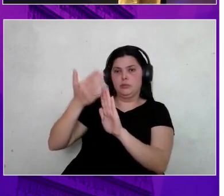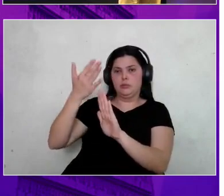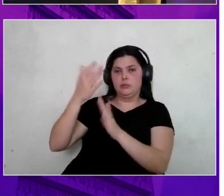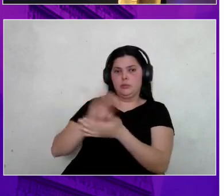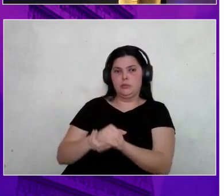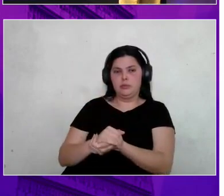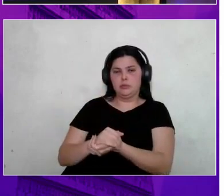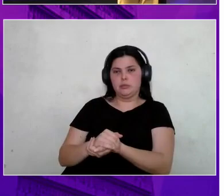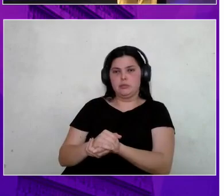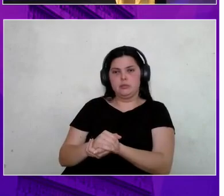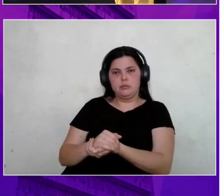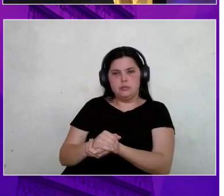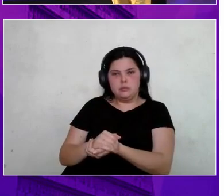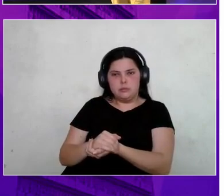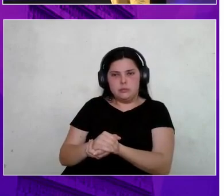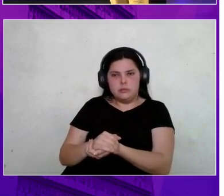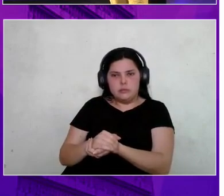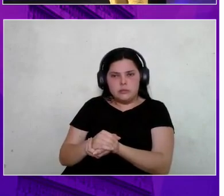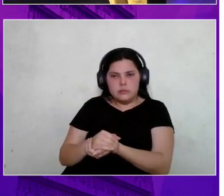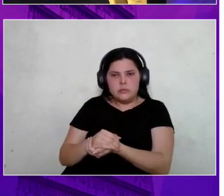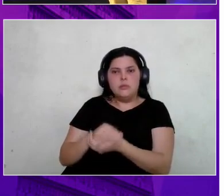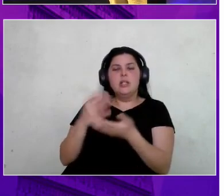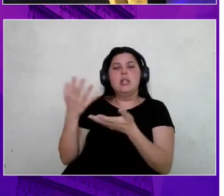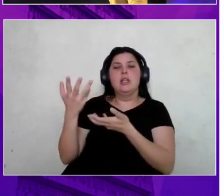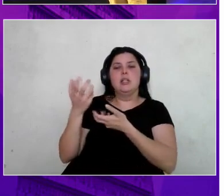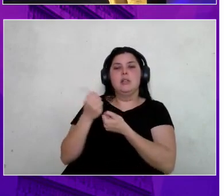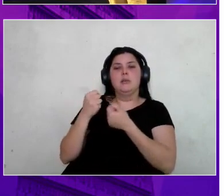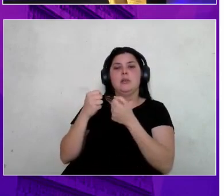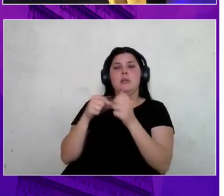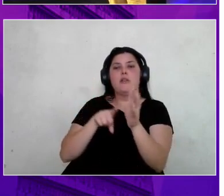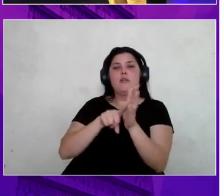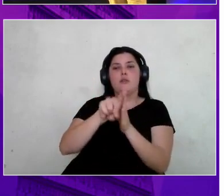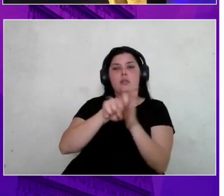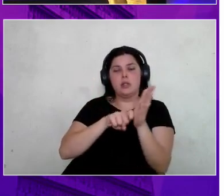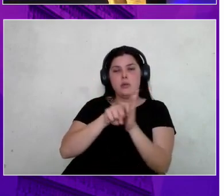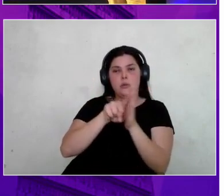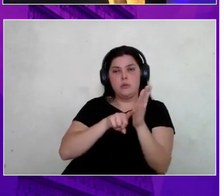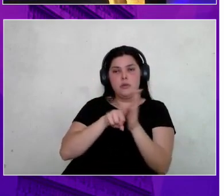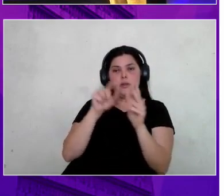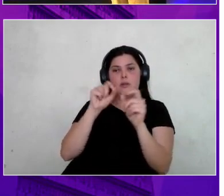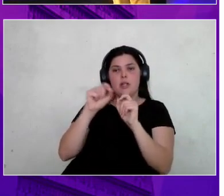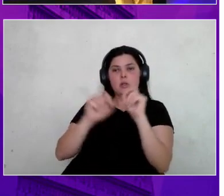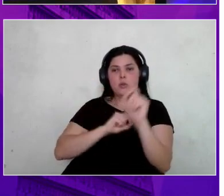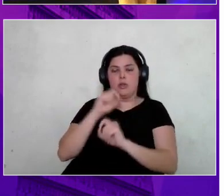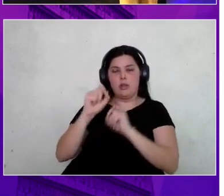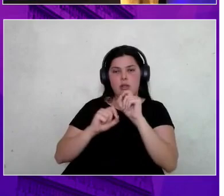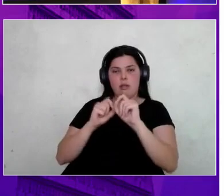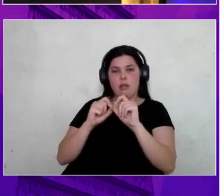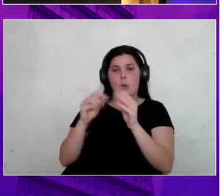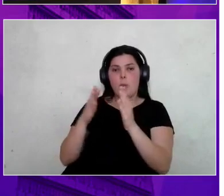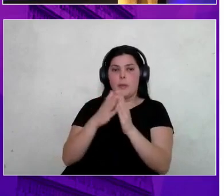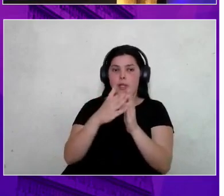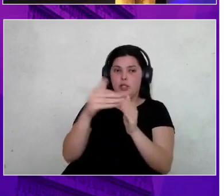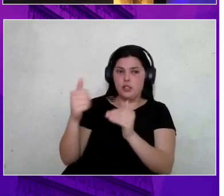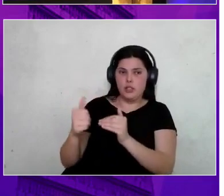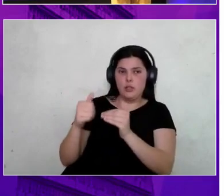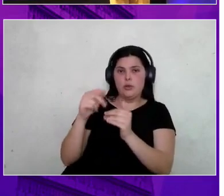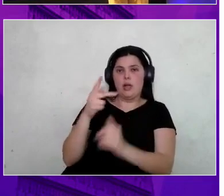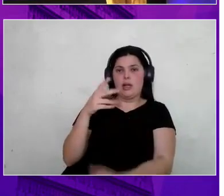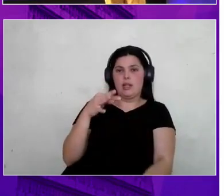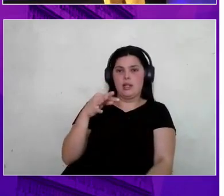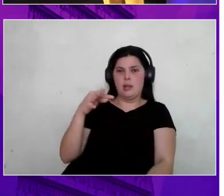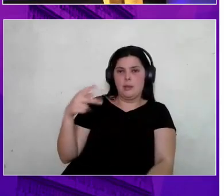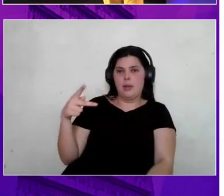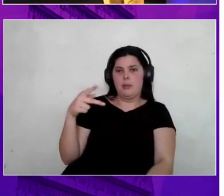Inicialmente, esse tópico ele é recebido por uma function. Essa function é a que faz, de fato, a requisição HTTP para a aplicação